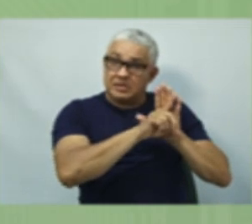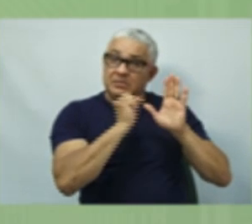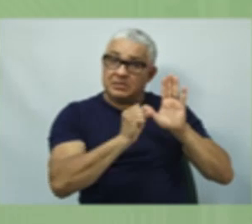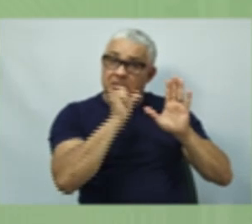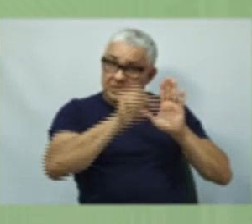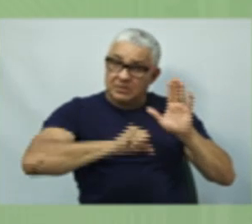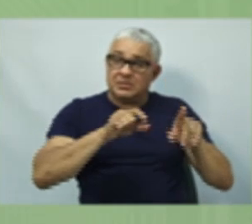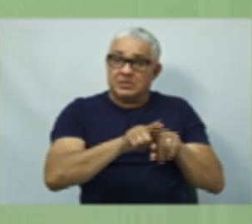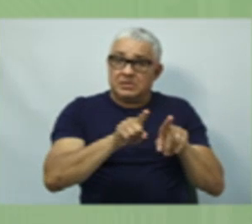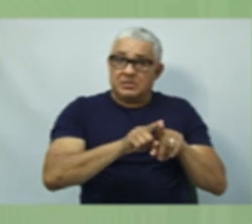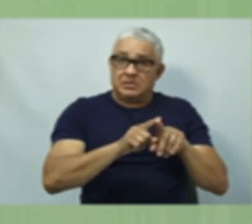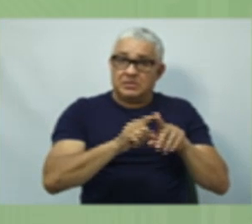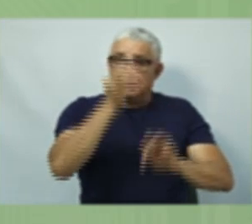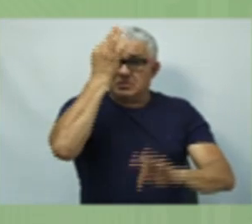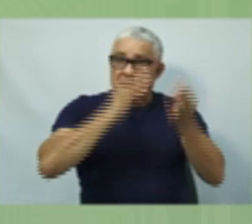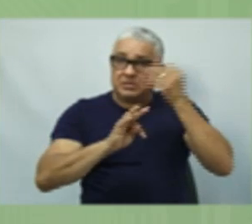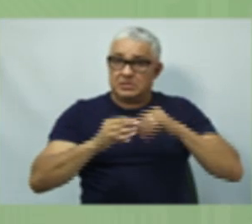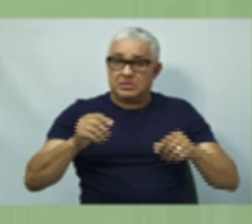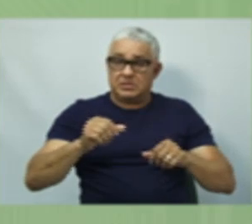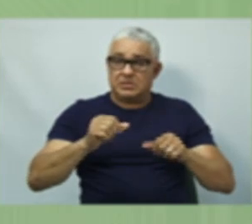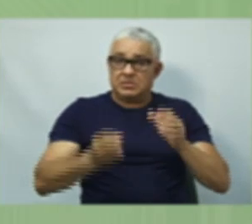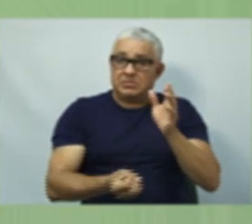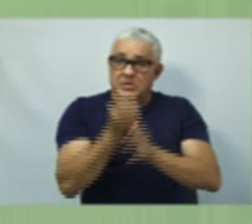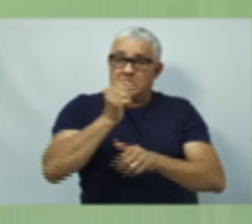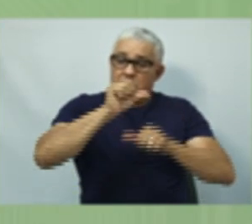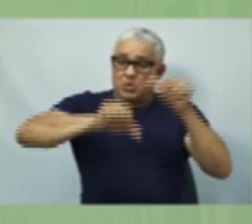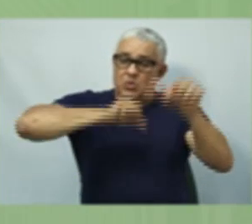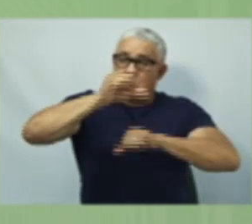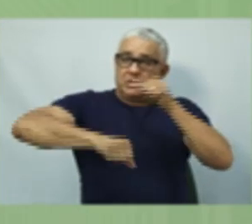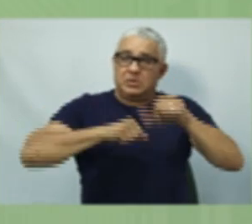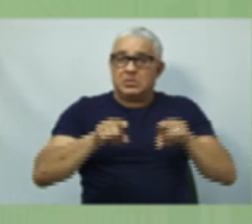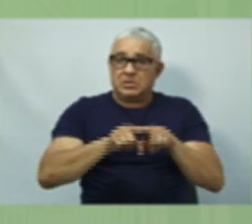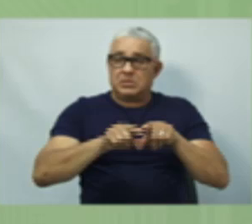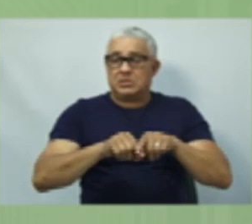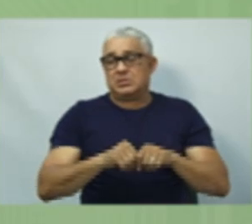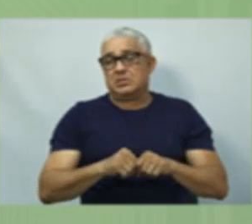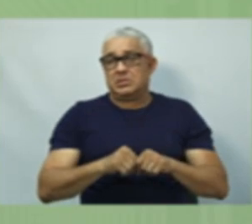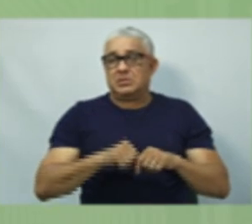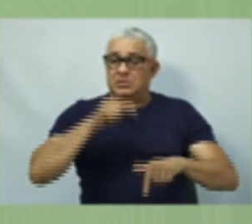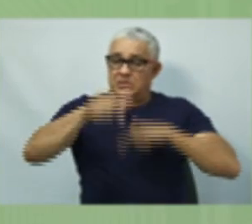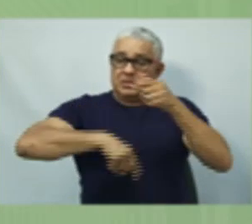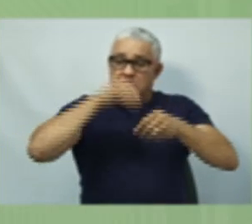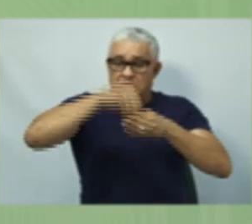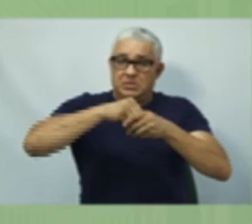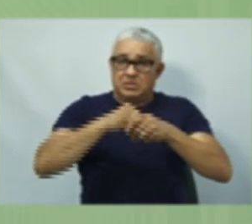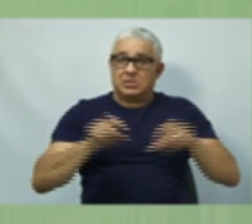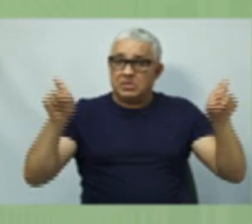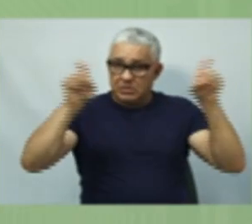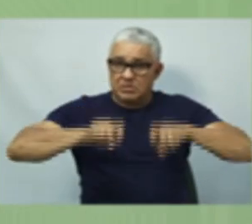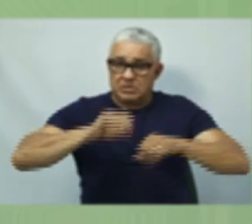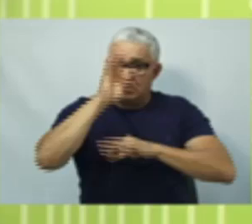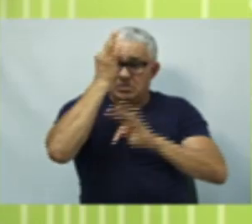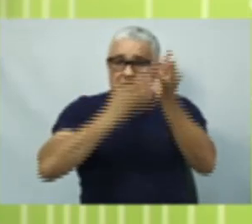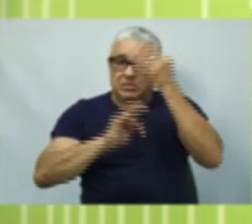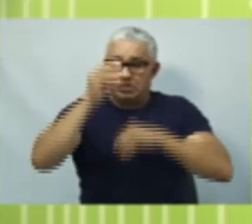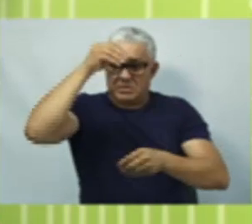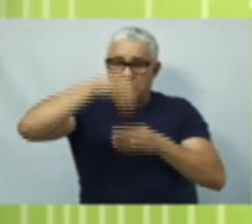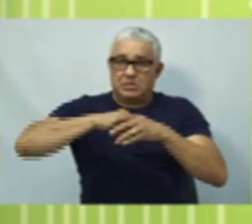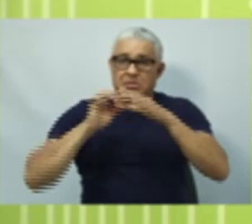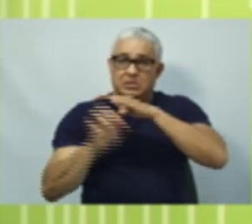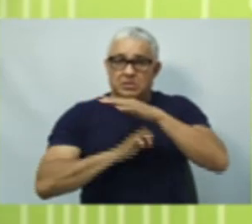ou inovações tecnológicas. O emprego da tecnologia ao nosso favor enquanto organização. É importante que a